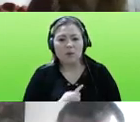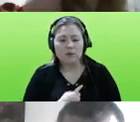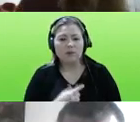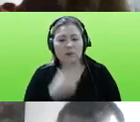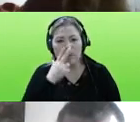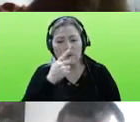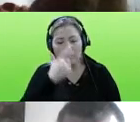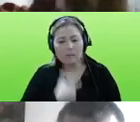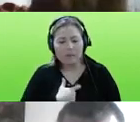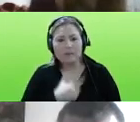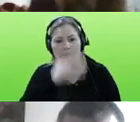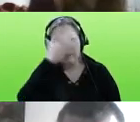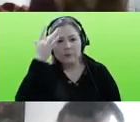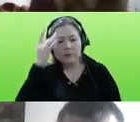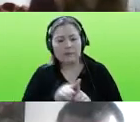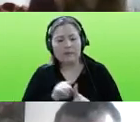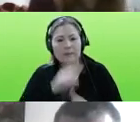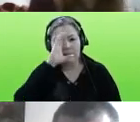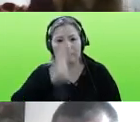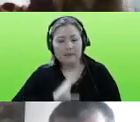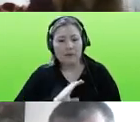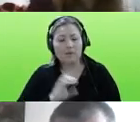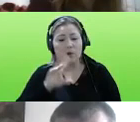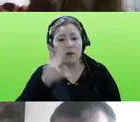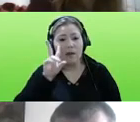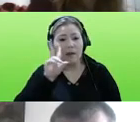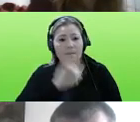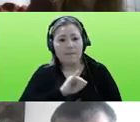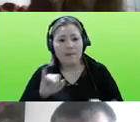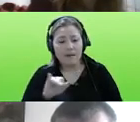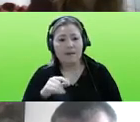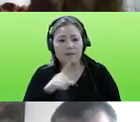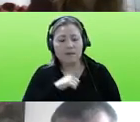pessoas, como cidadão. Só lembrar, ela já tinha